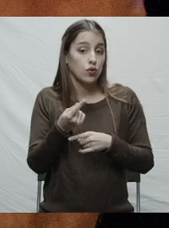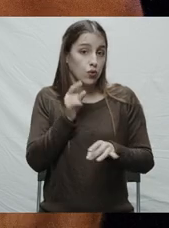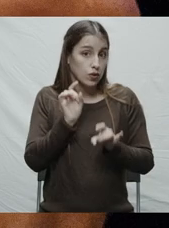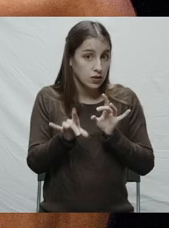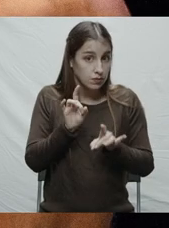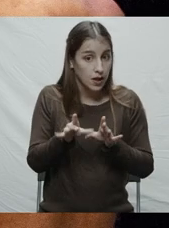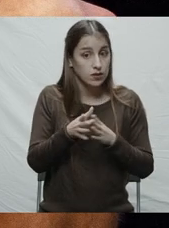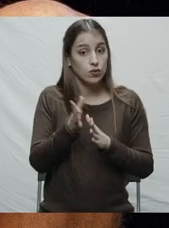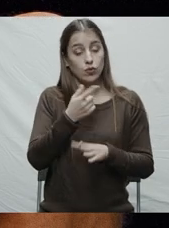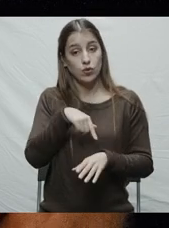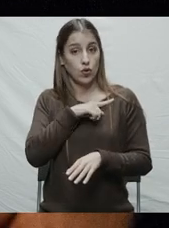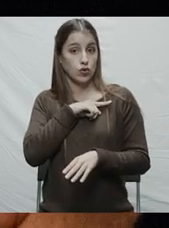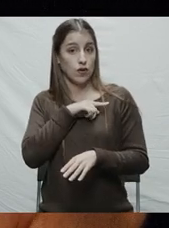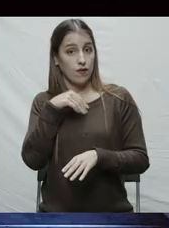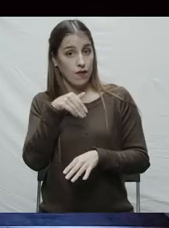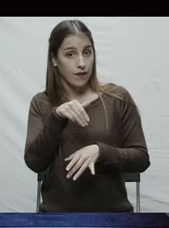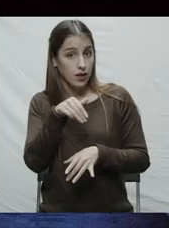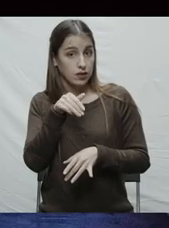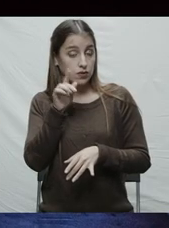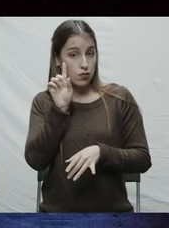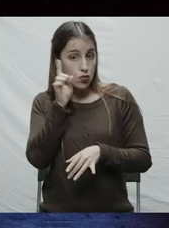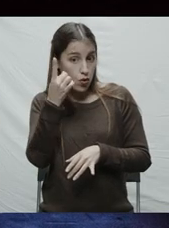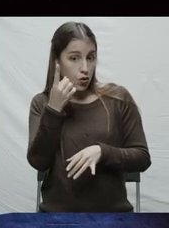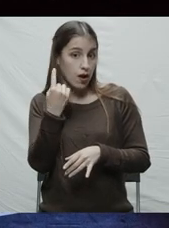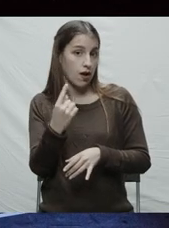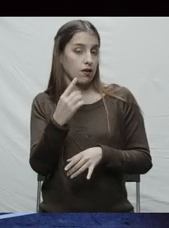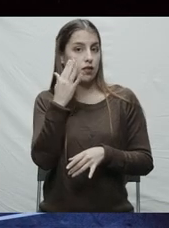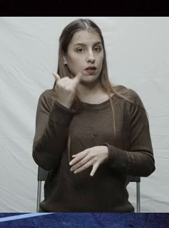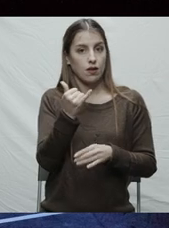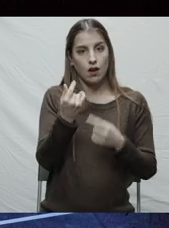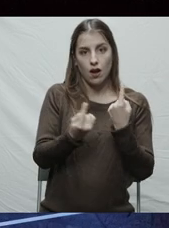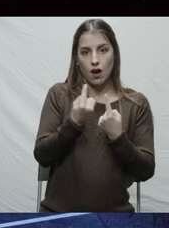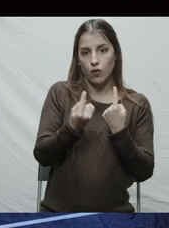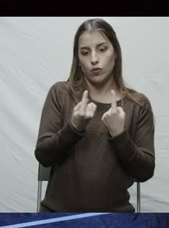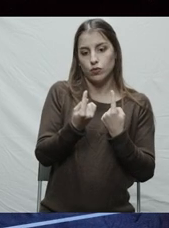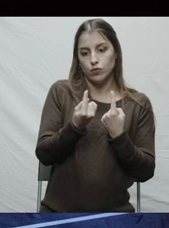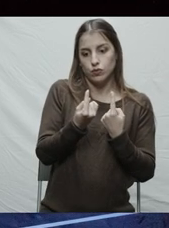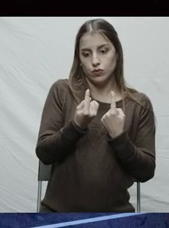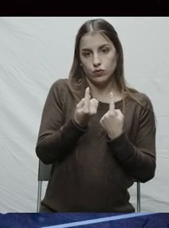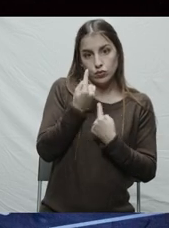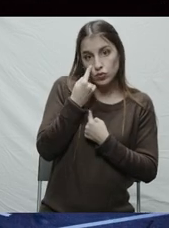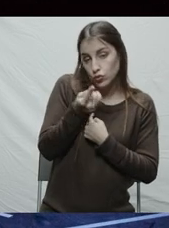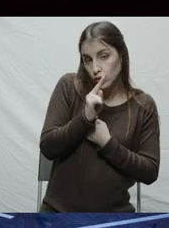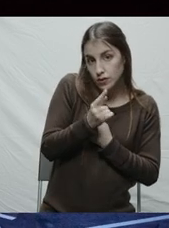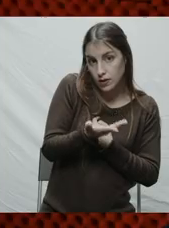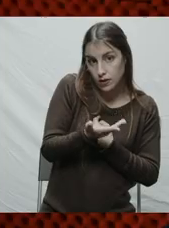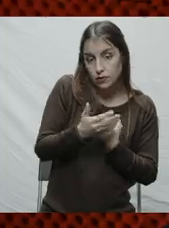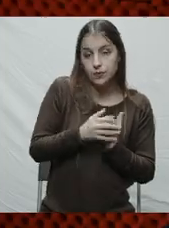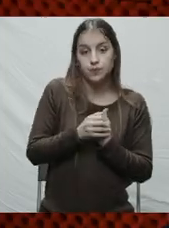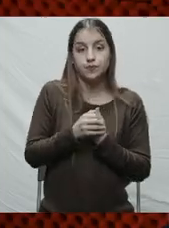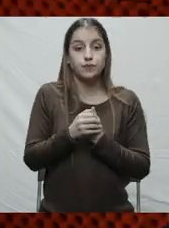não é o que se passa, mas aquilo que vamos descobrir é exatamente, é O tentar descobrir resultado, algo exato. desconhecido que nós não conhecíamos antes. E nesse